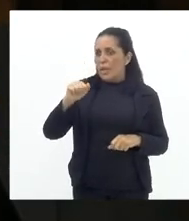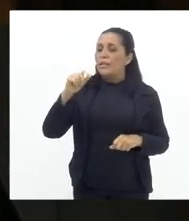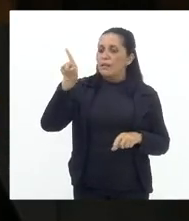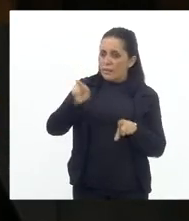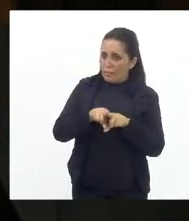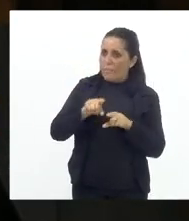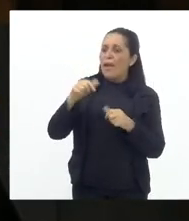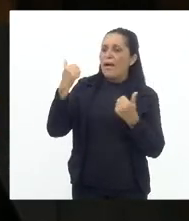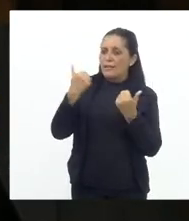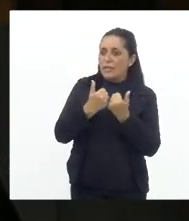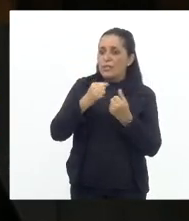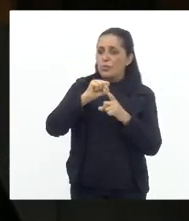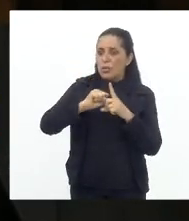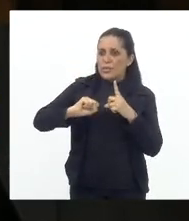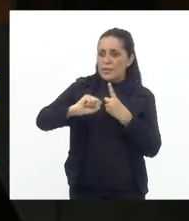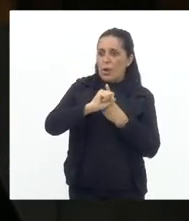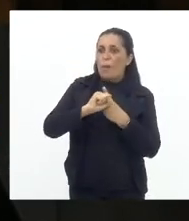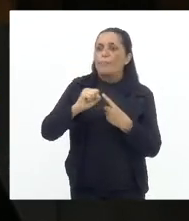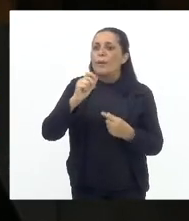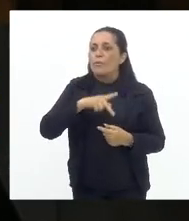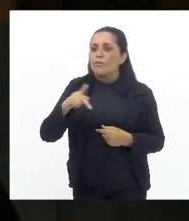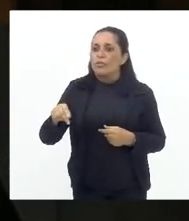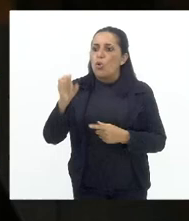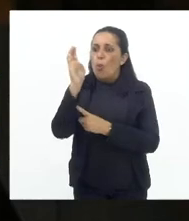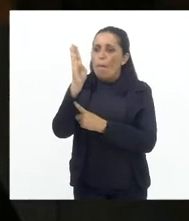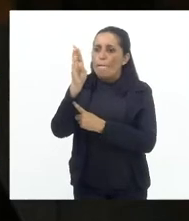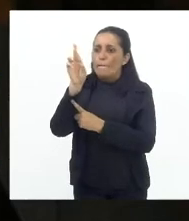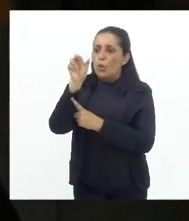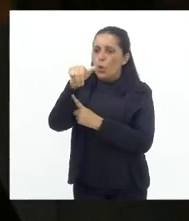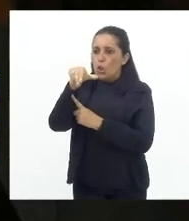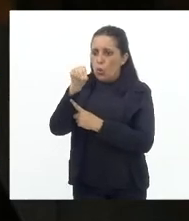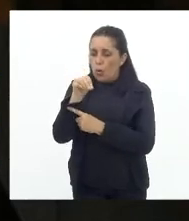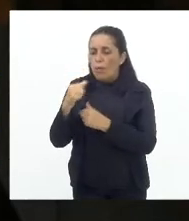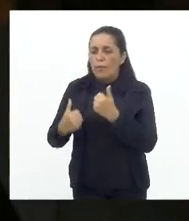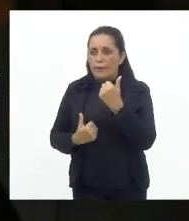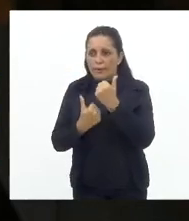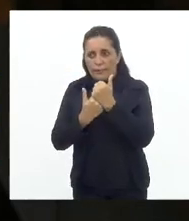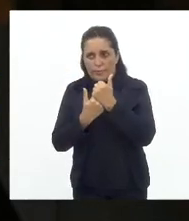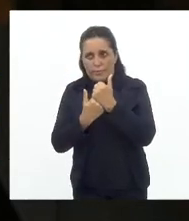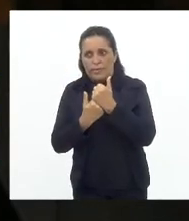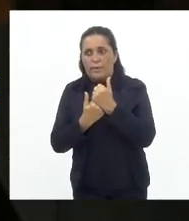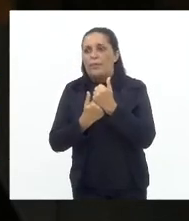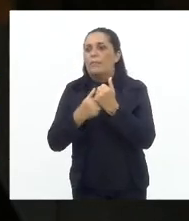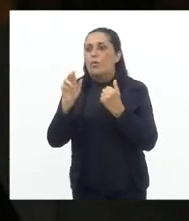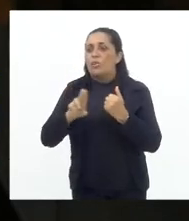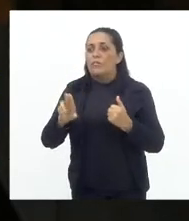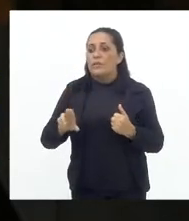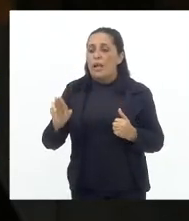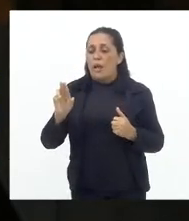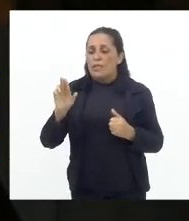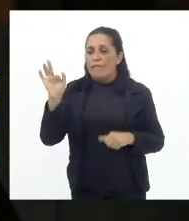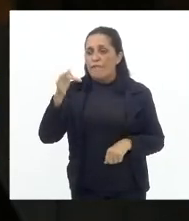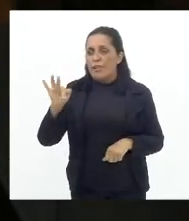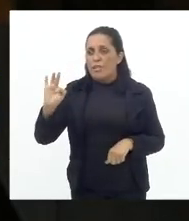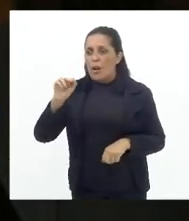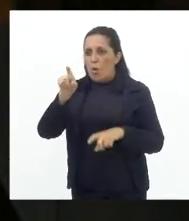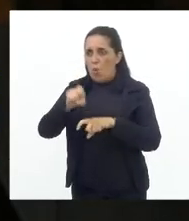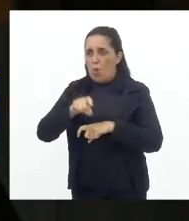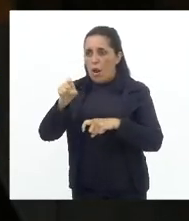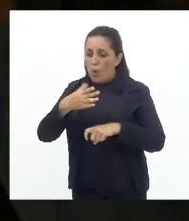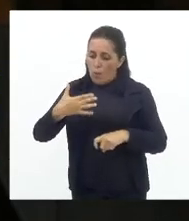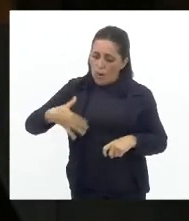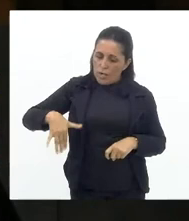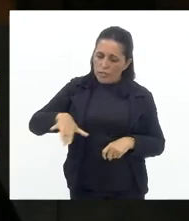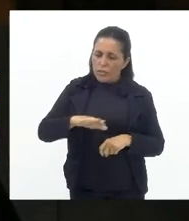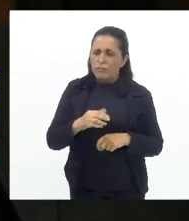daquele município do professor é Bruno é que faz o assessoramento pela Universidade Federal Rural e dizer que a